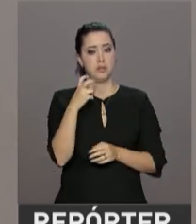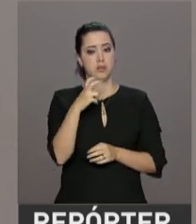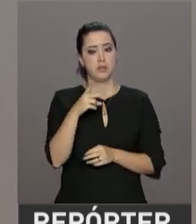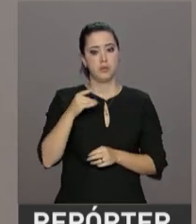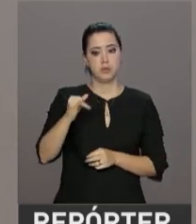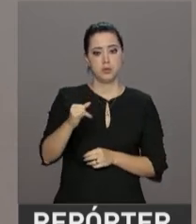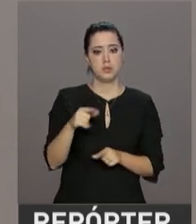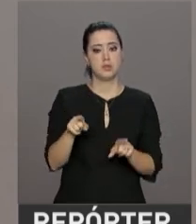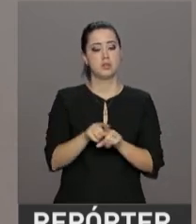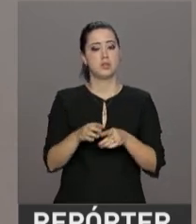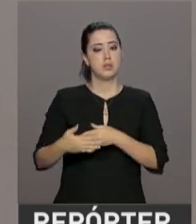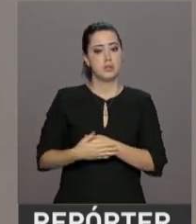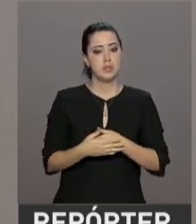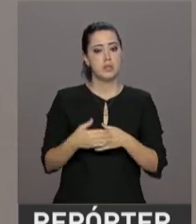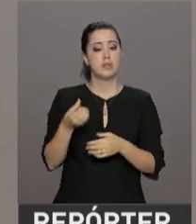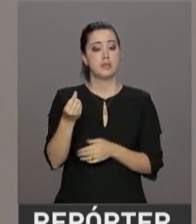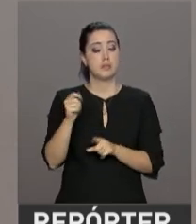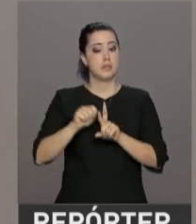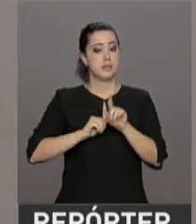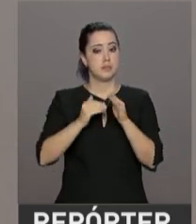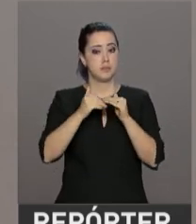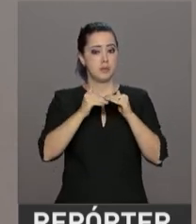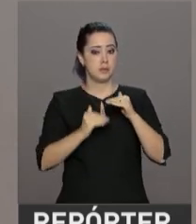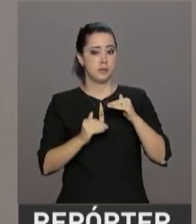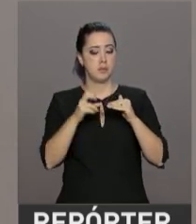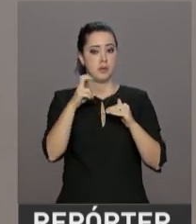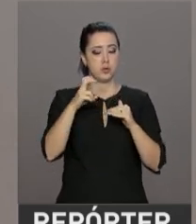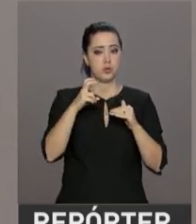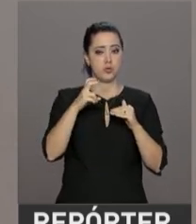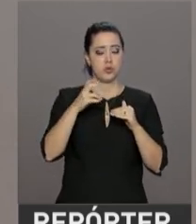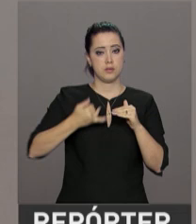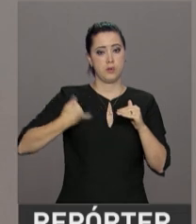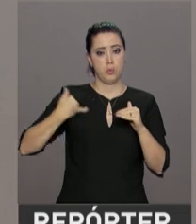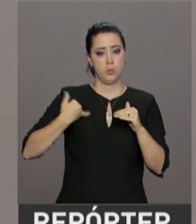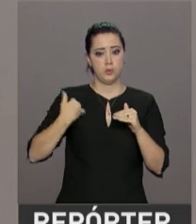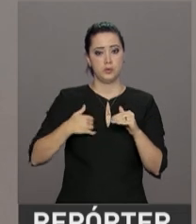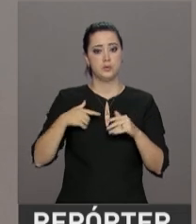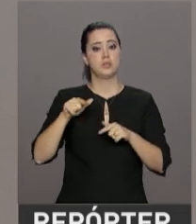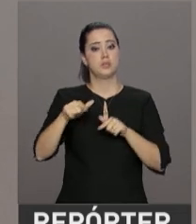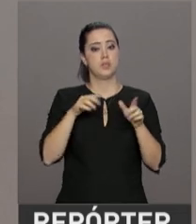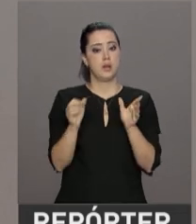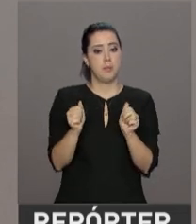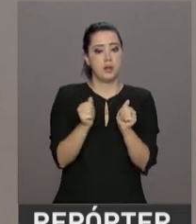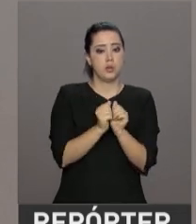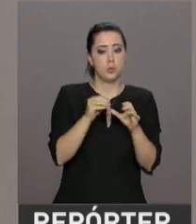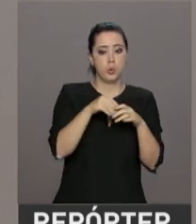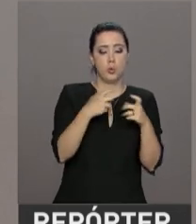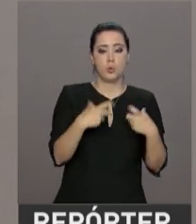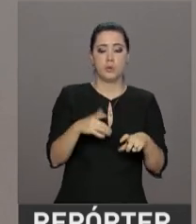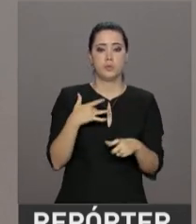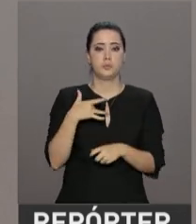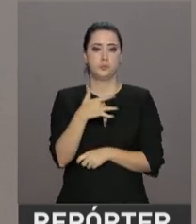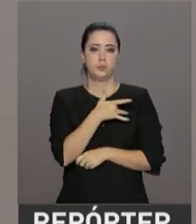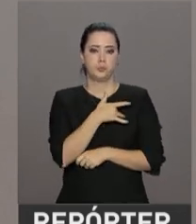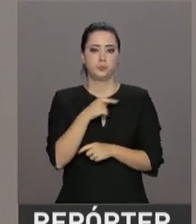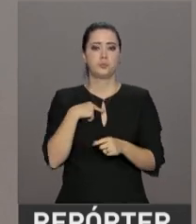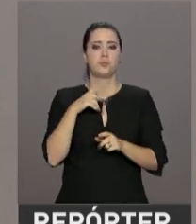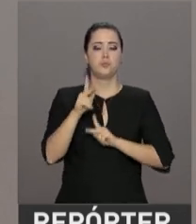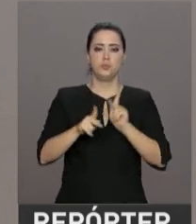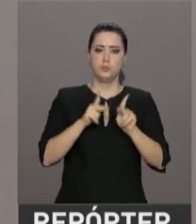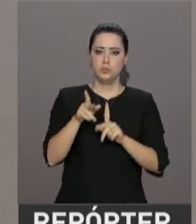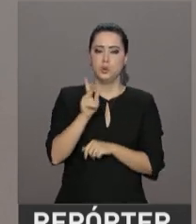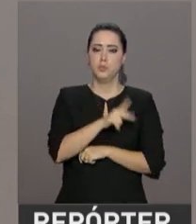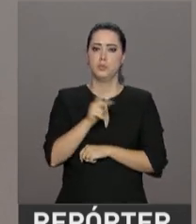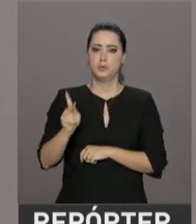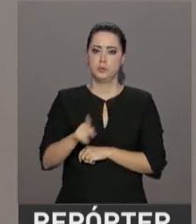crianças de seis meses a menores de 5 anos trabalhadores de saúde professores povos indígenas pessoas